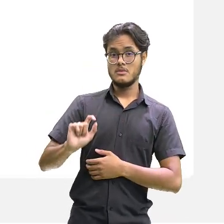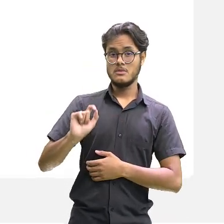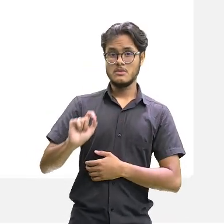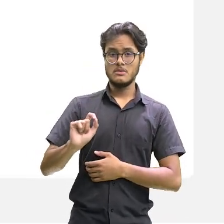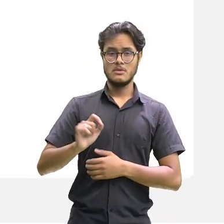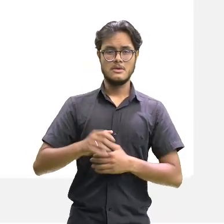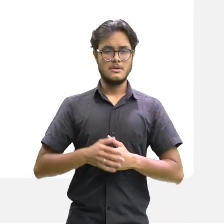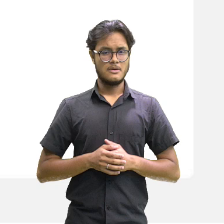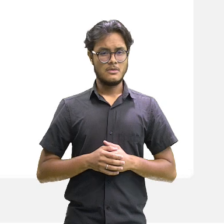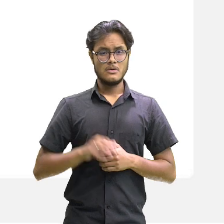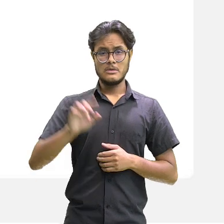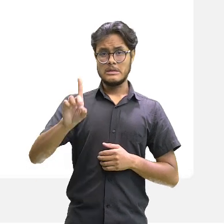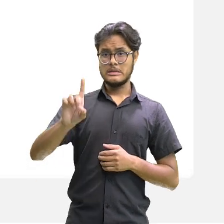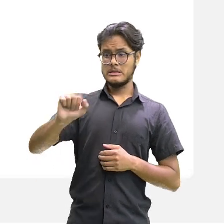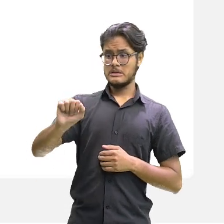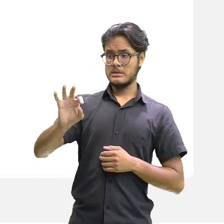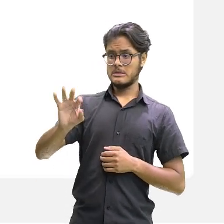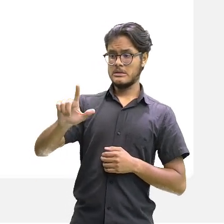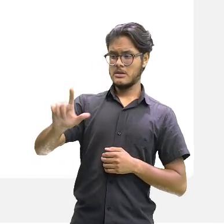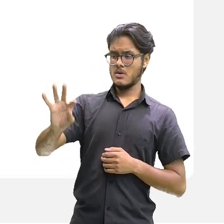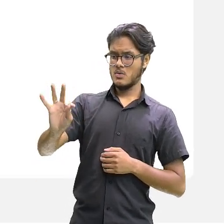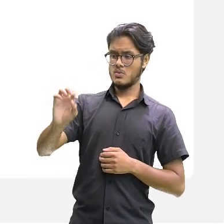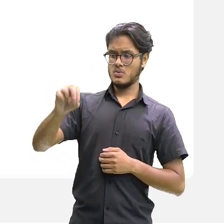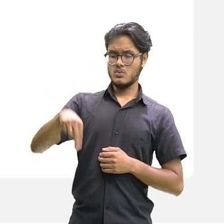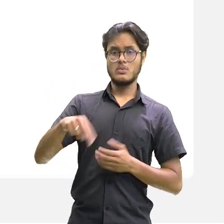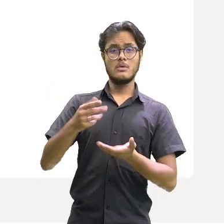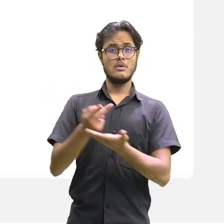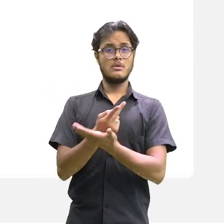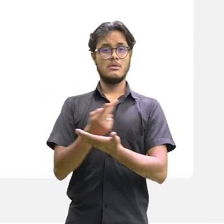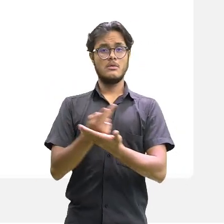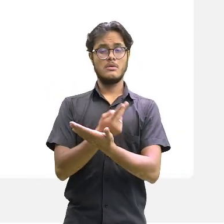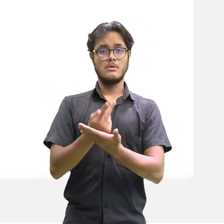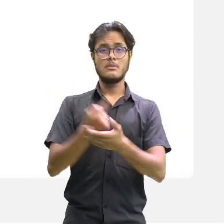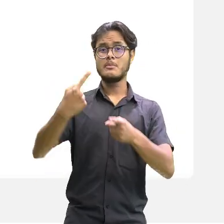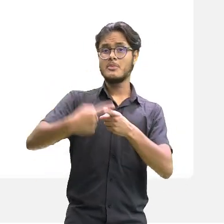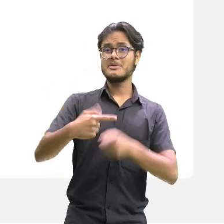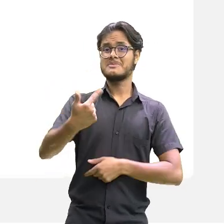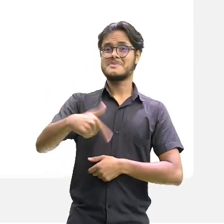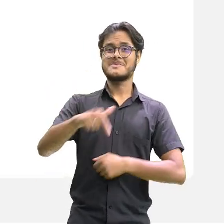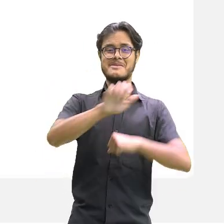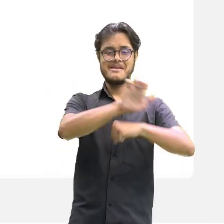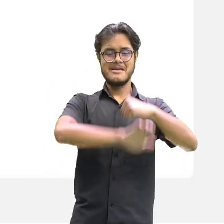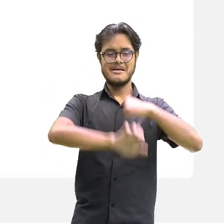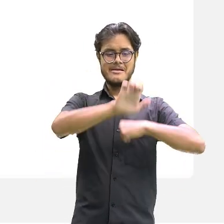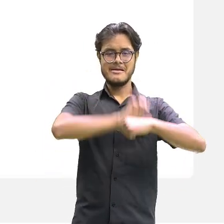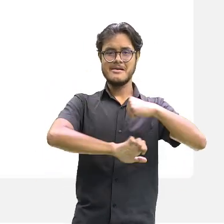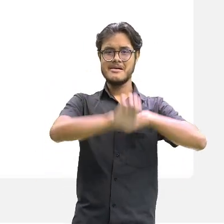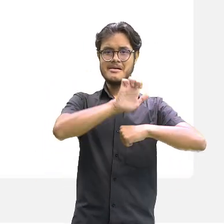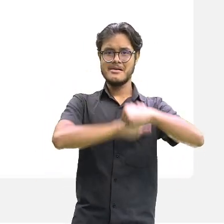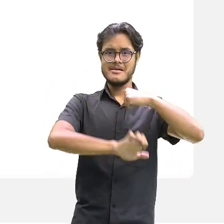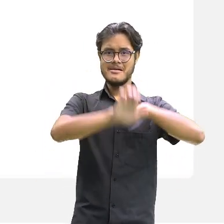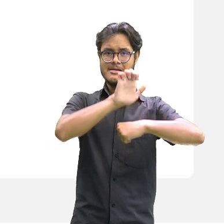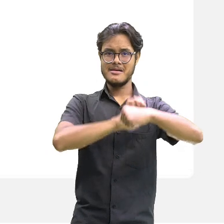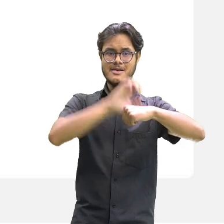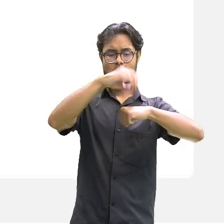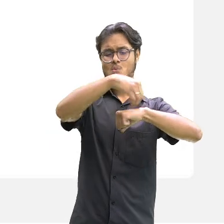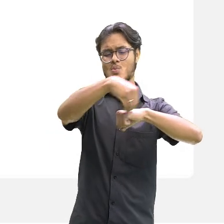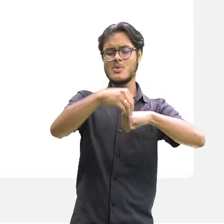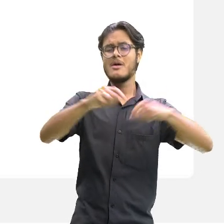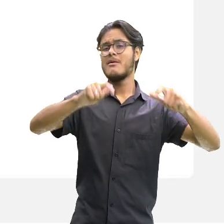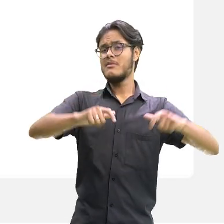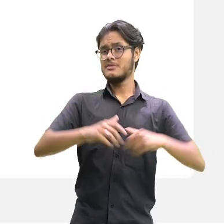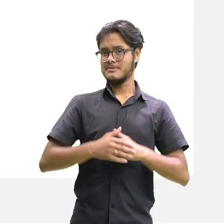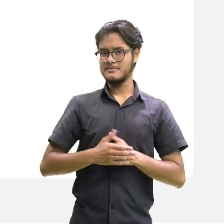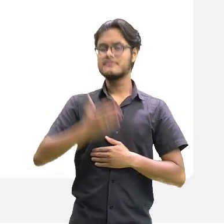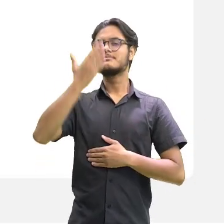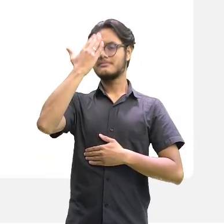é mais válida porque o Dalton não explicava as cargas elétricas que existem no átomo. E hoje a gente sabe que tem carga